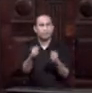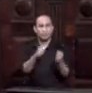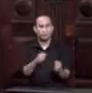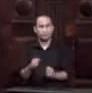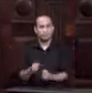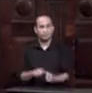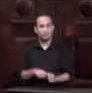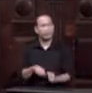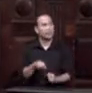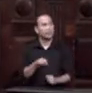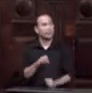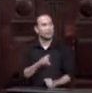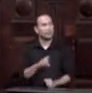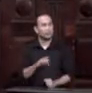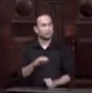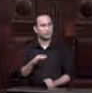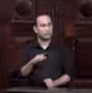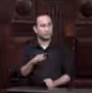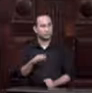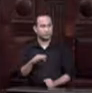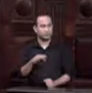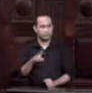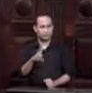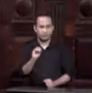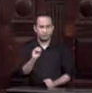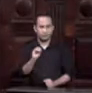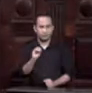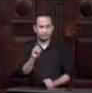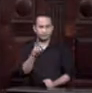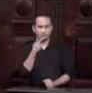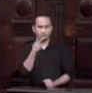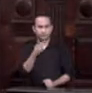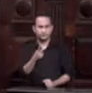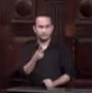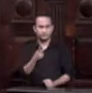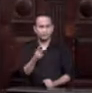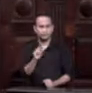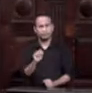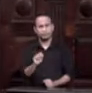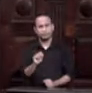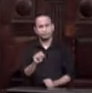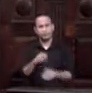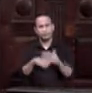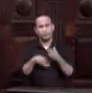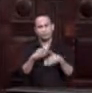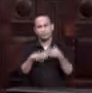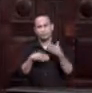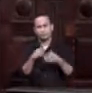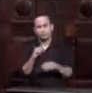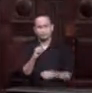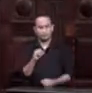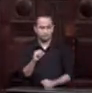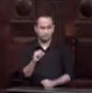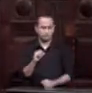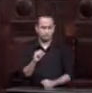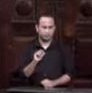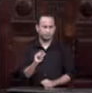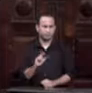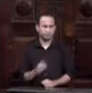Legislativo. Pasmem os senhores, com o correr do tempo, eis que uma